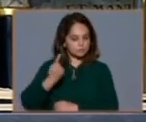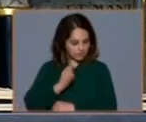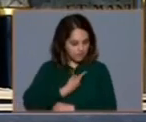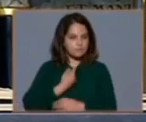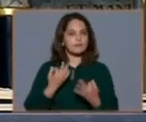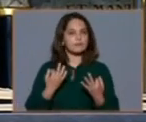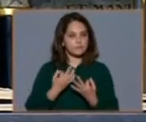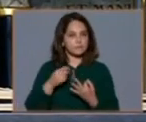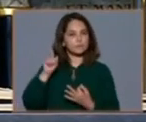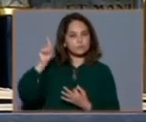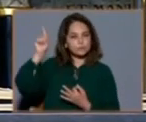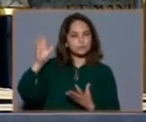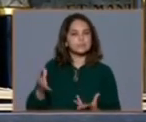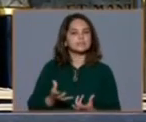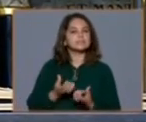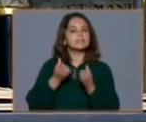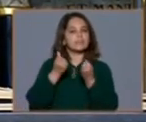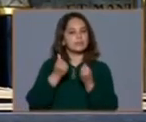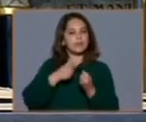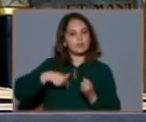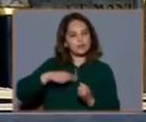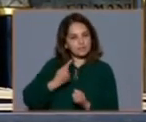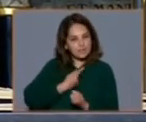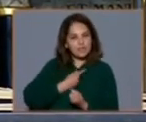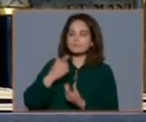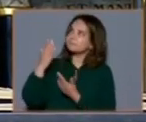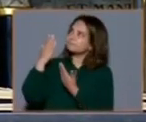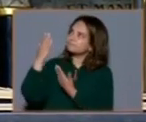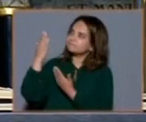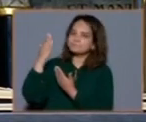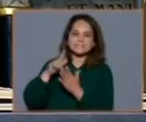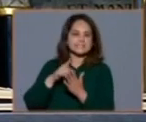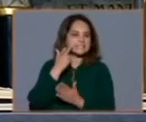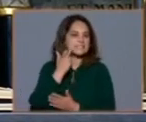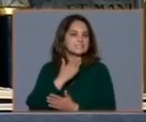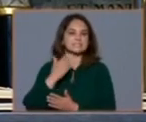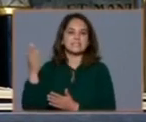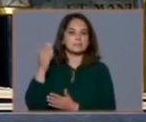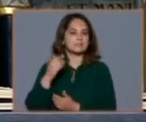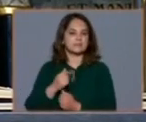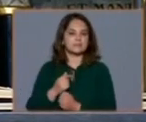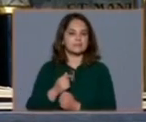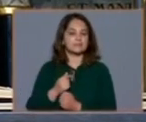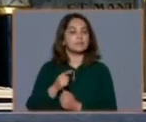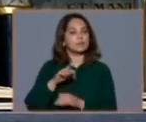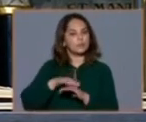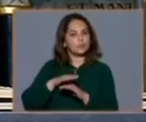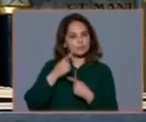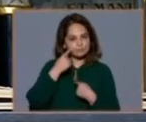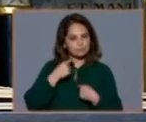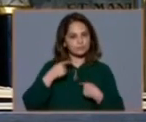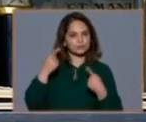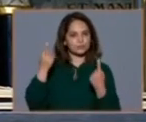é nossa salvação, dar-vos graças sempre e em toda a parte. Para manifestar o esplendor